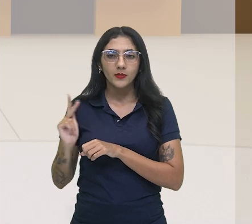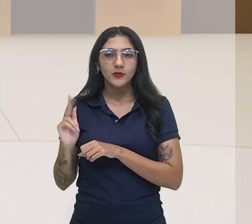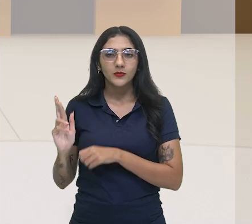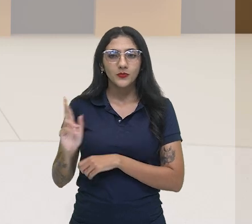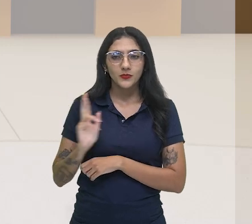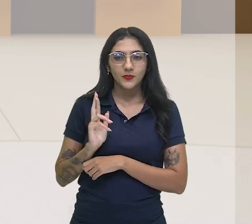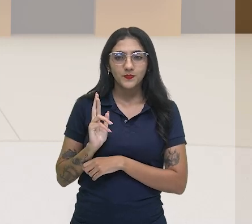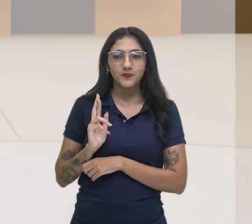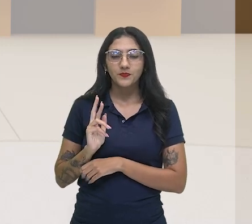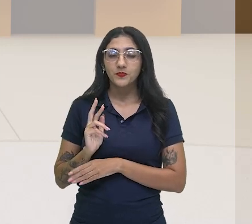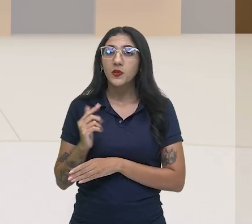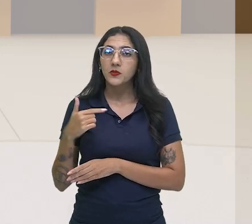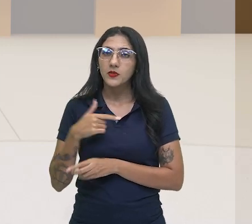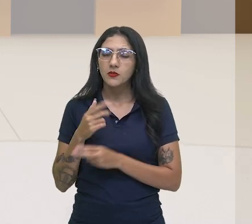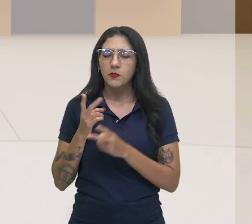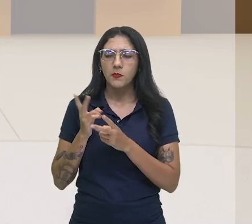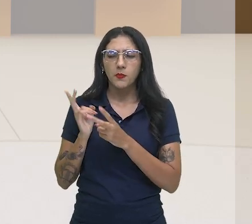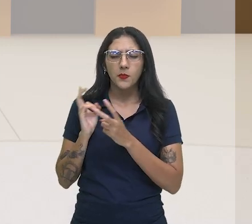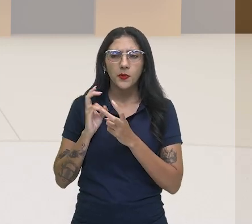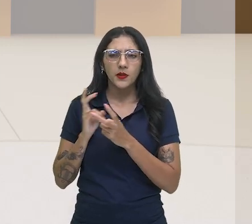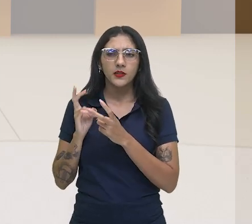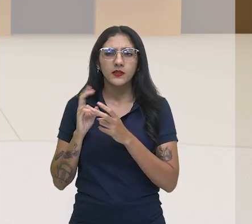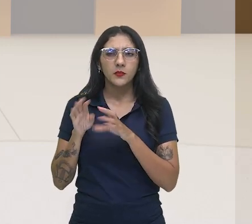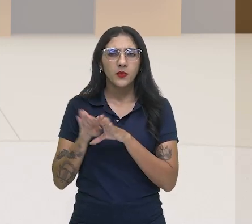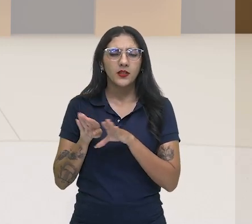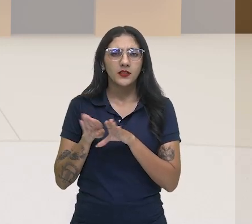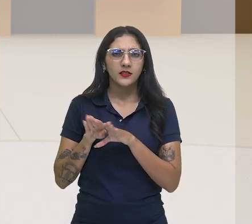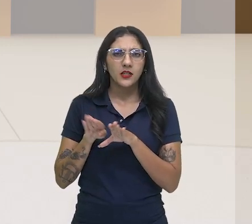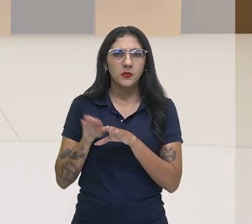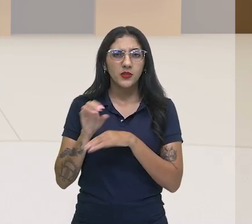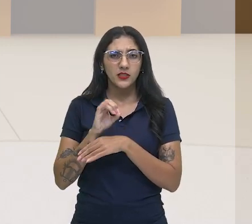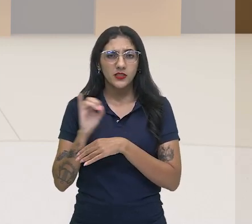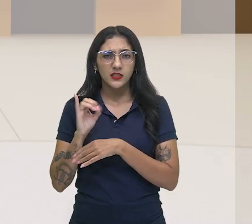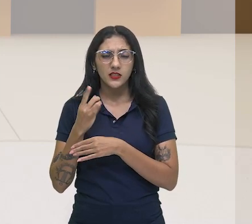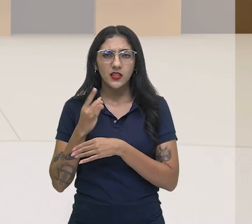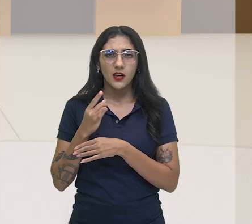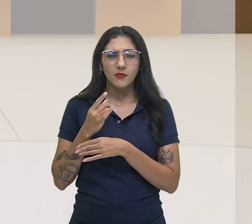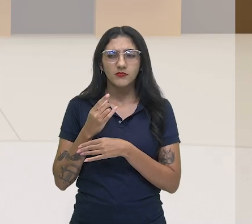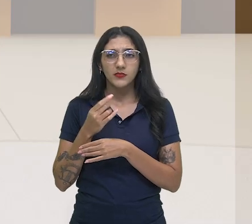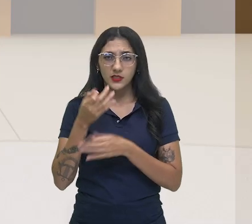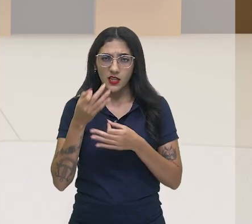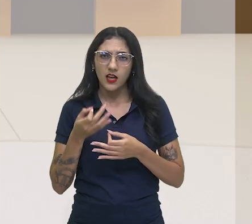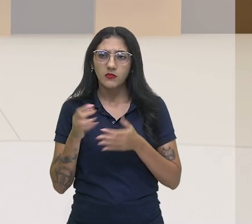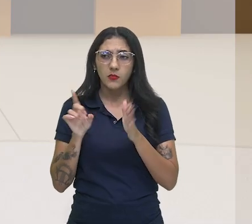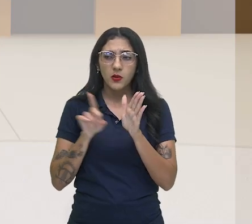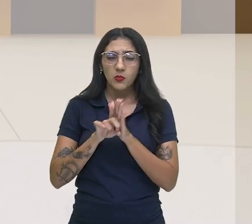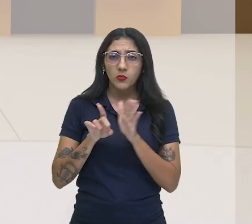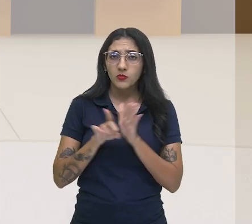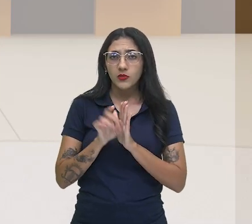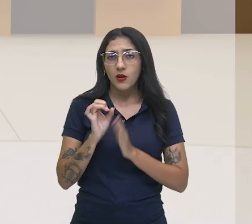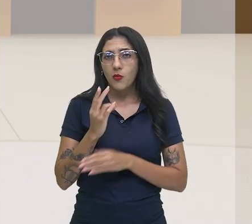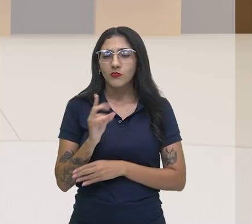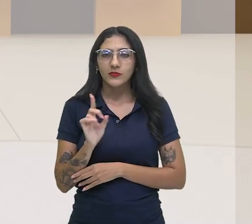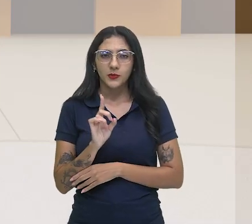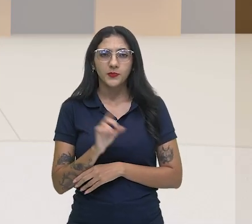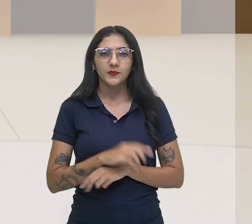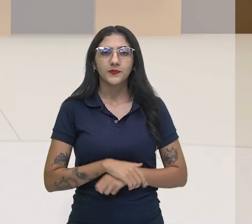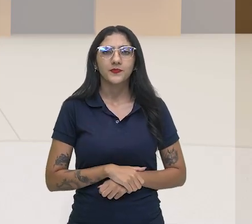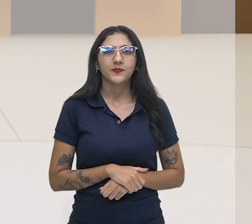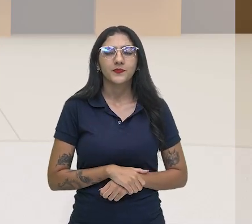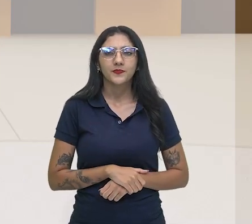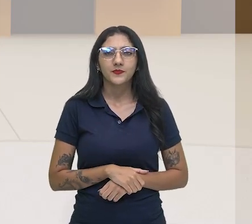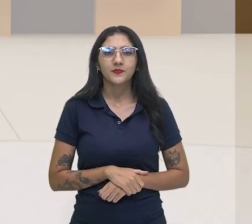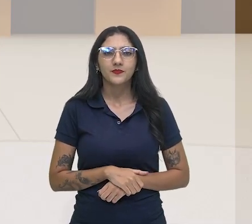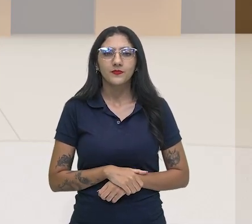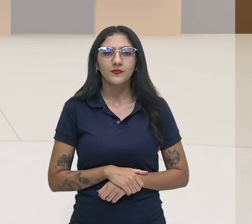que também saber perceber quando é ou não é o momento de fazer certas perguntas. Perfeito. E aí, para nós